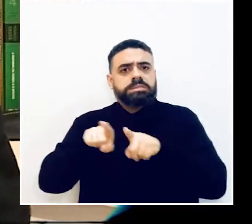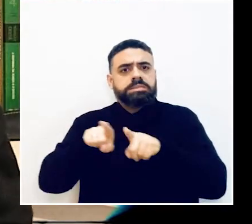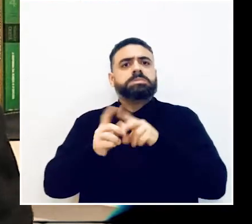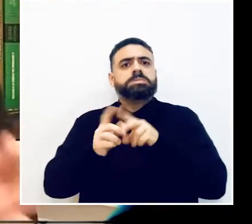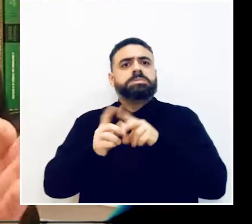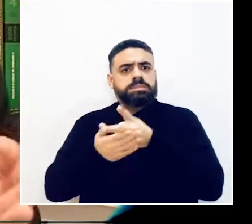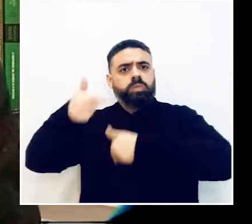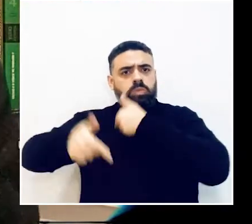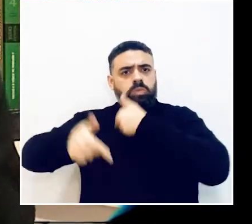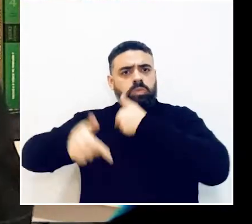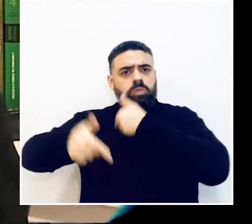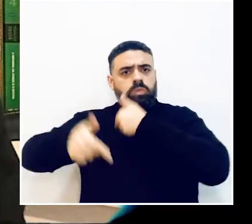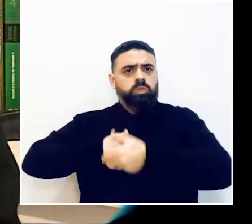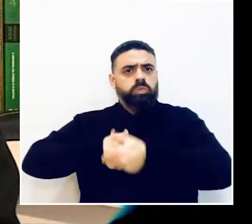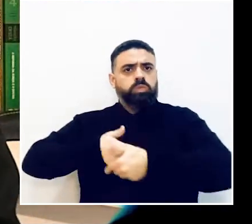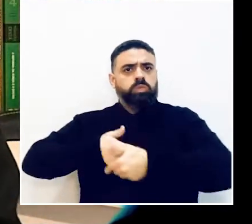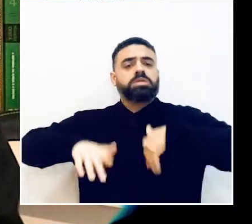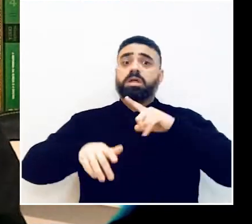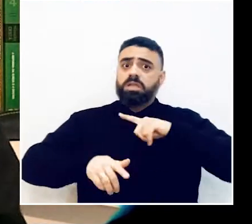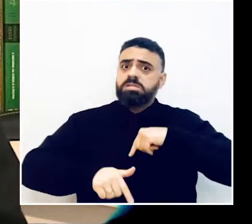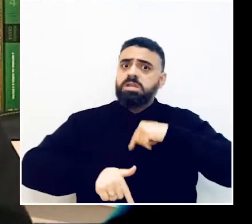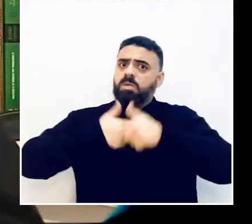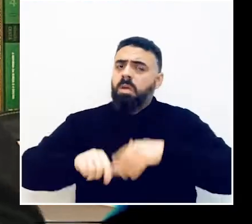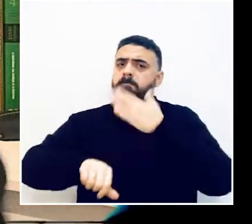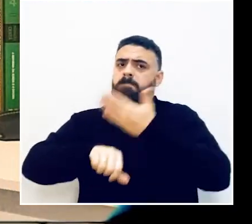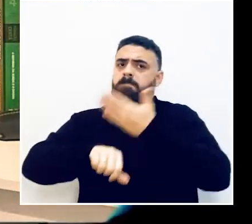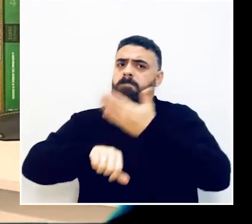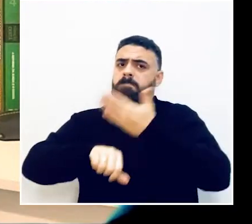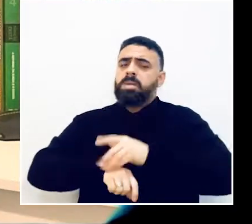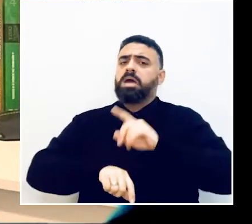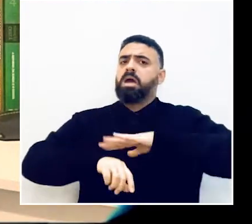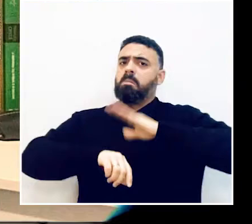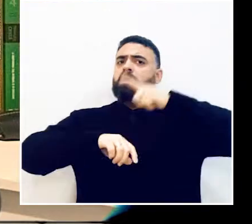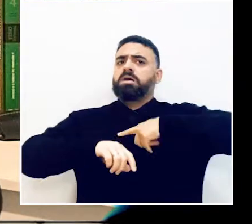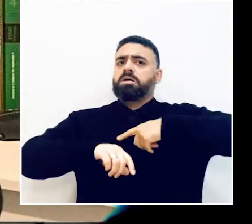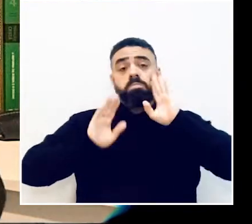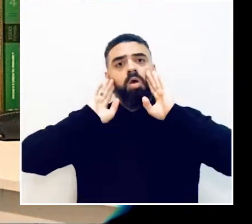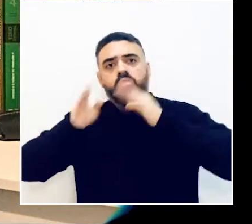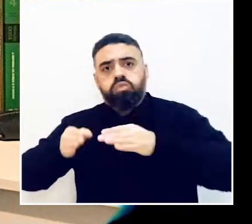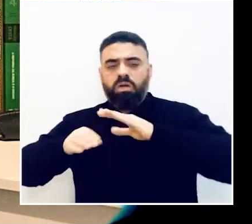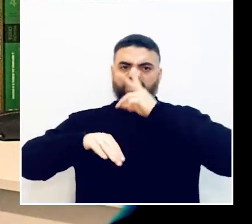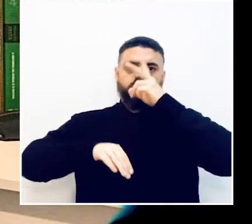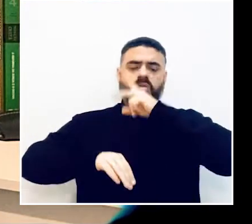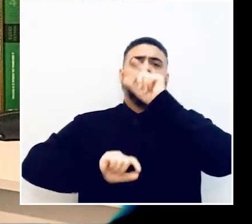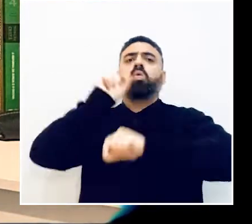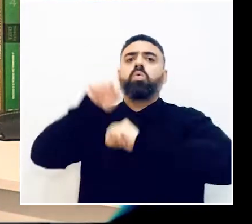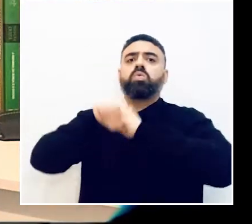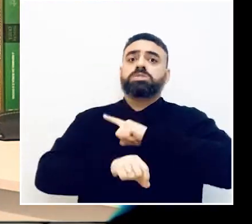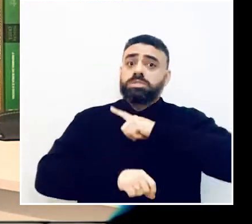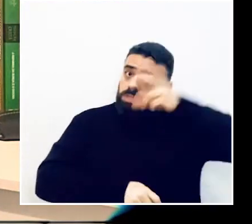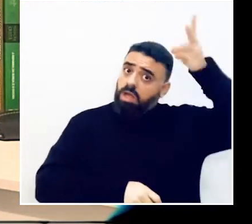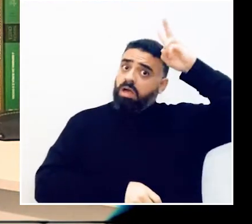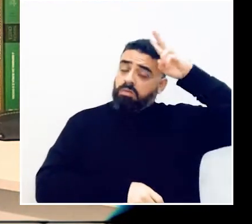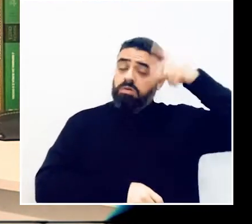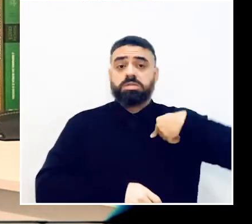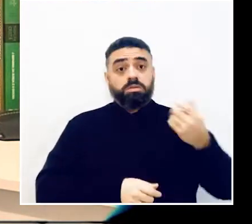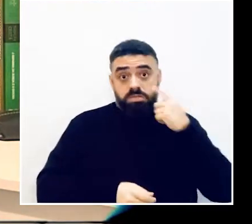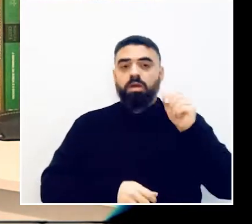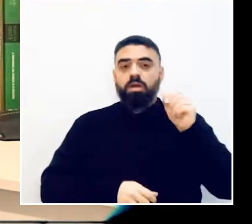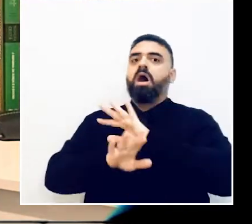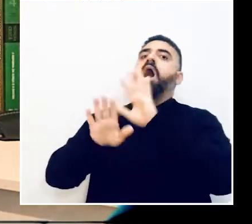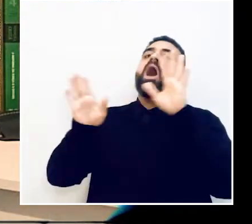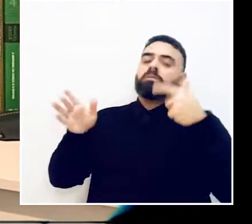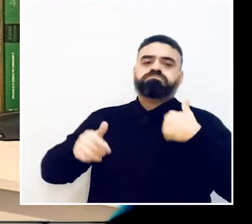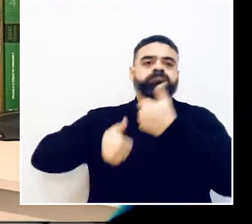só o talento natural, você precisa ter uma disciplina, desenvolver isso e tudo mais. Isso é um grande indicativo que é